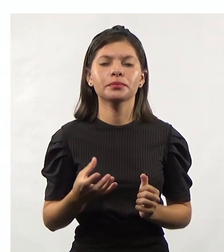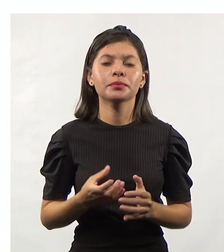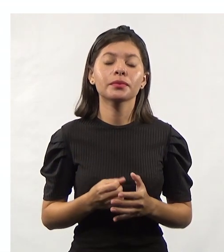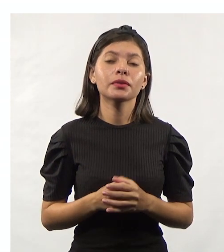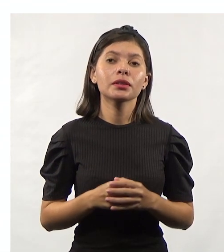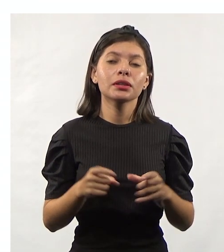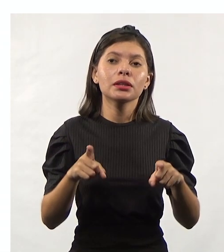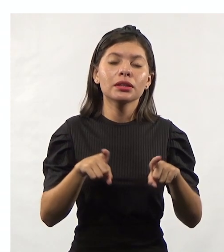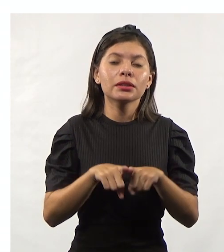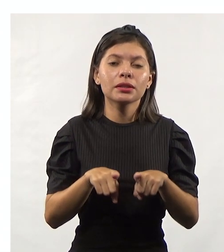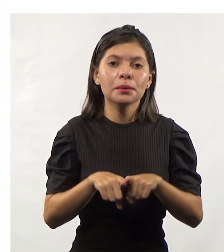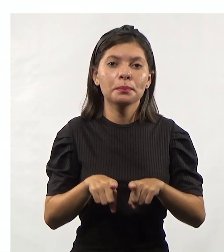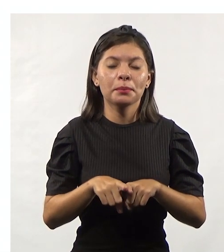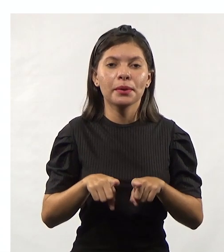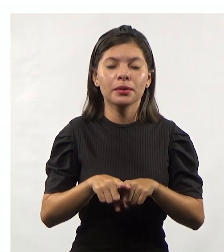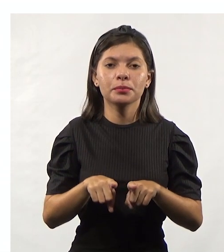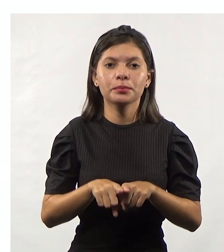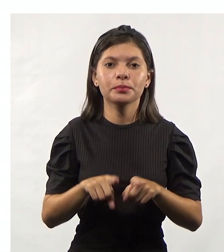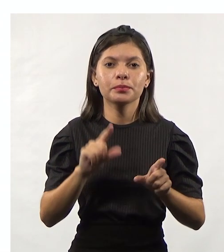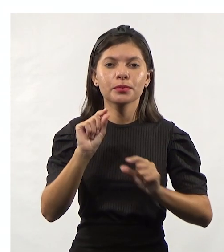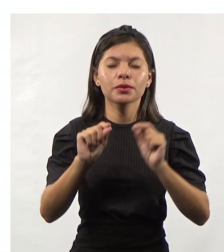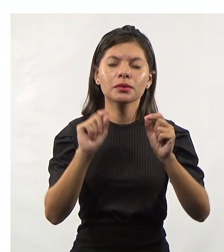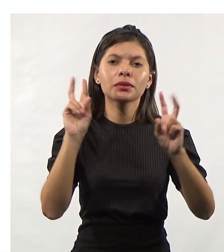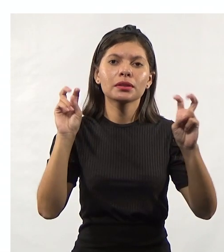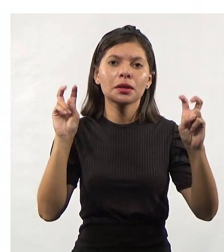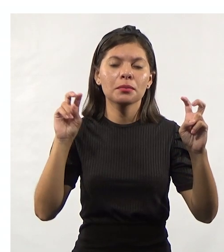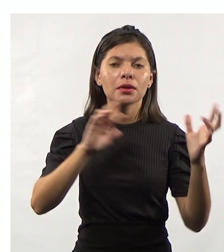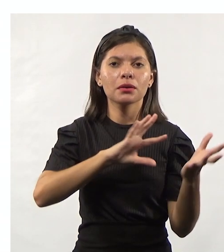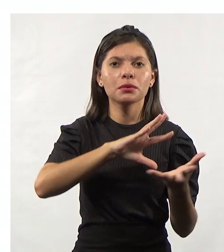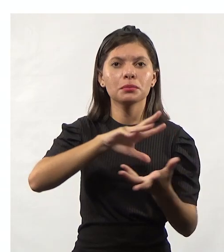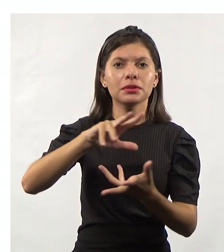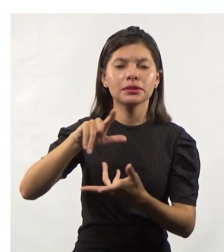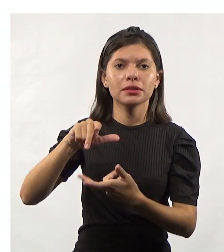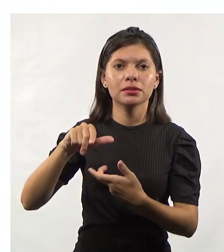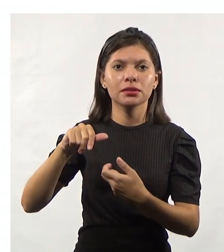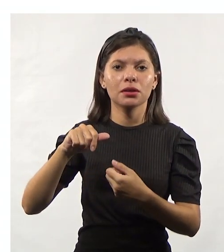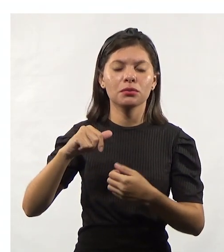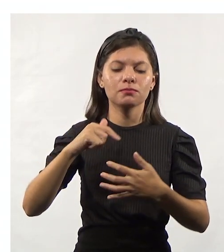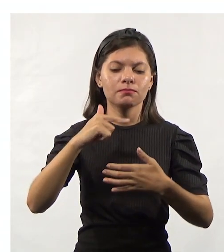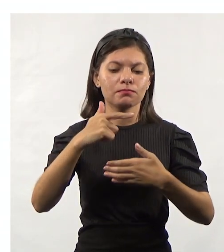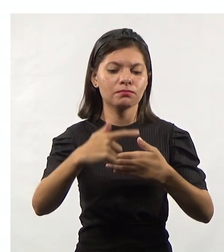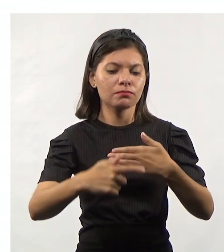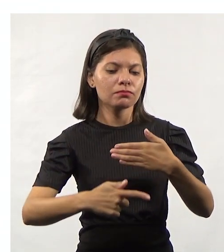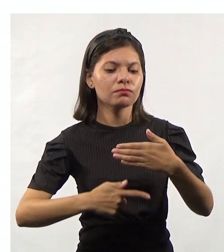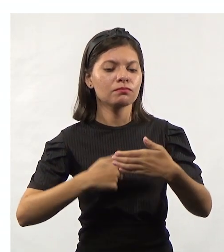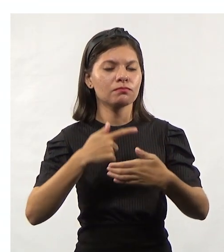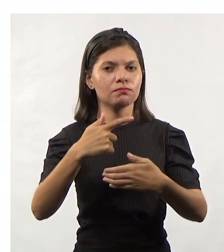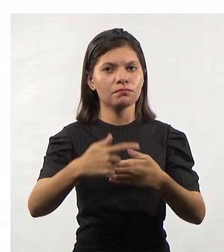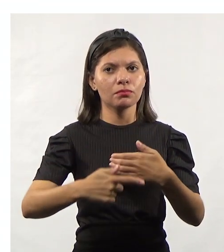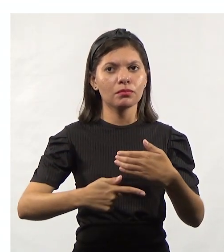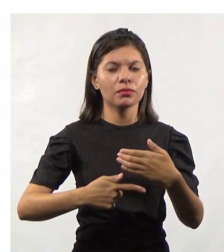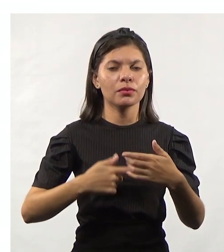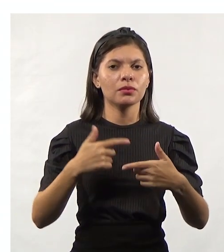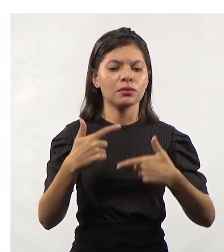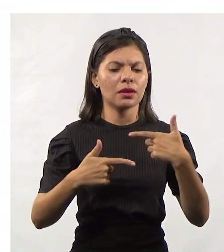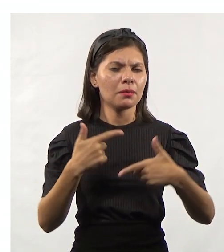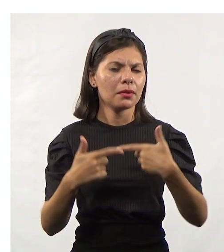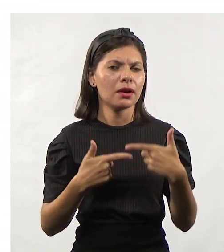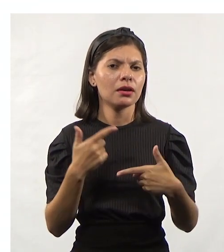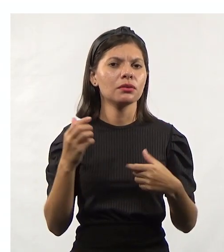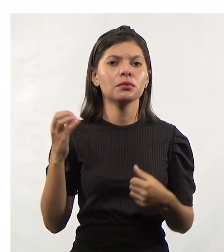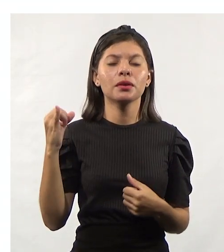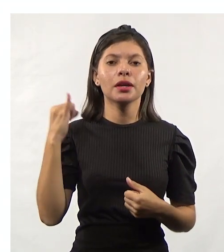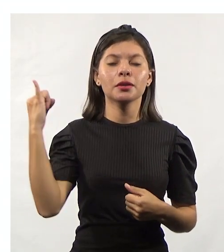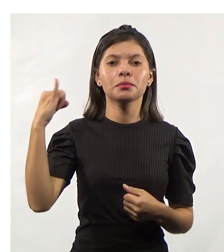Bem, além disso, do que a gente estava falando sobre a questão da globalização, né, e o mundo